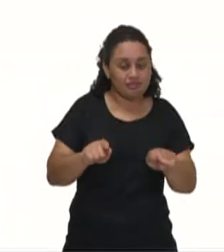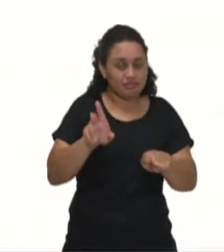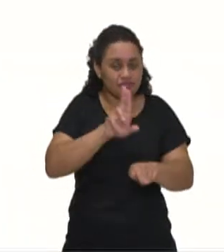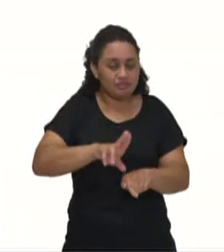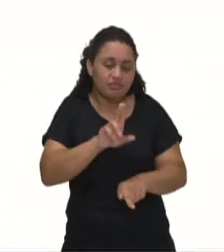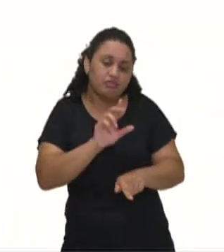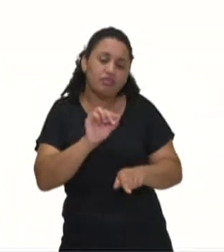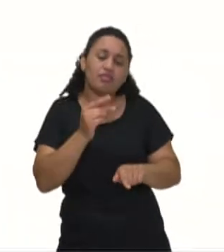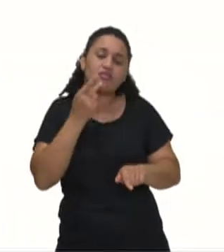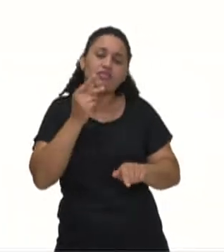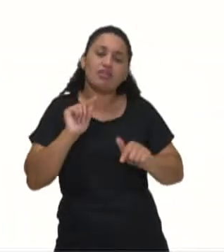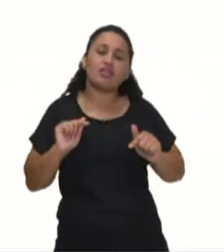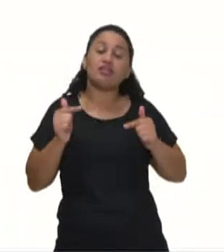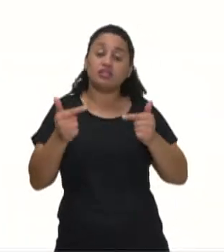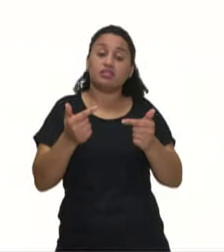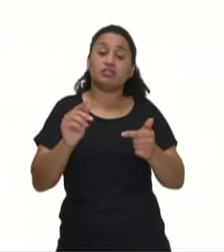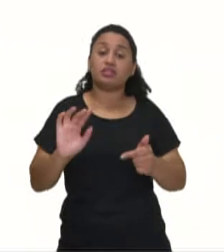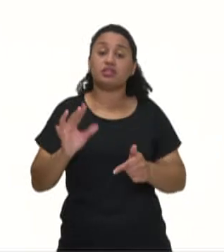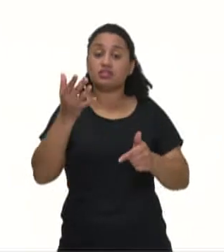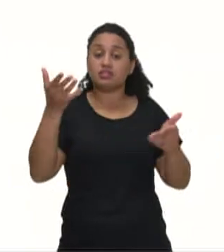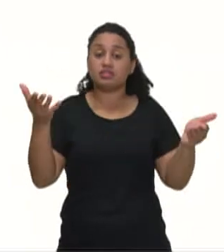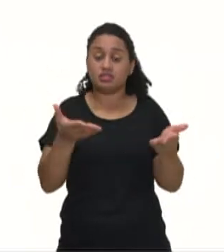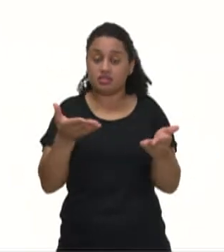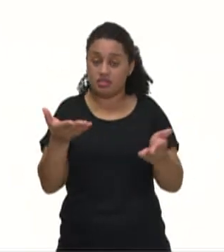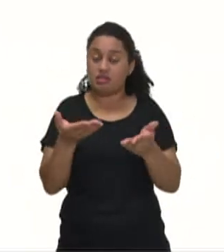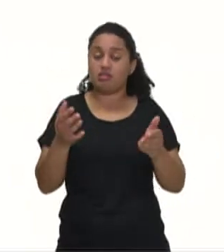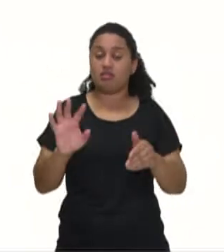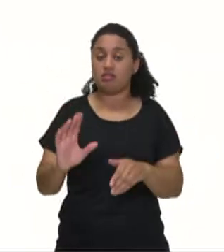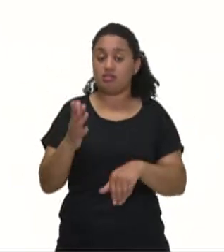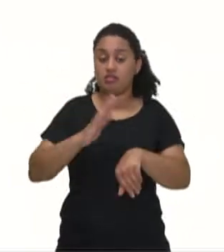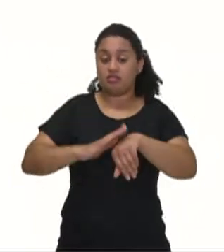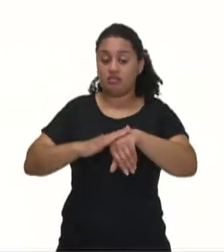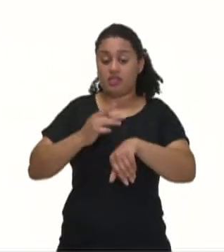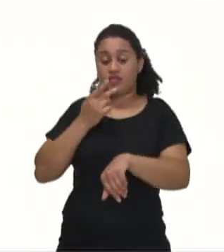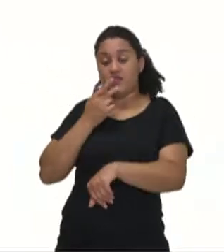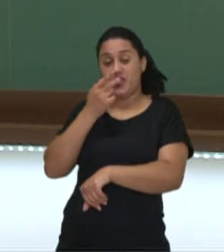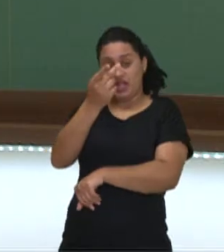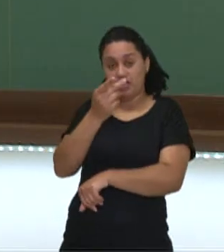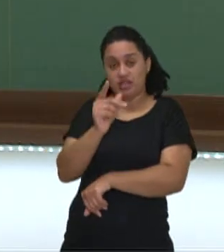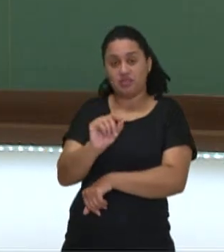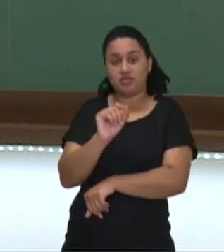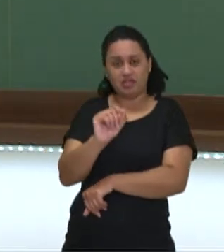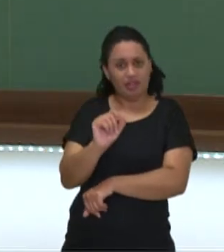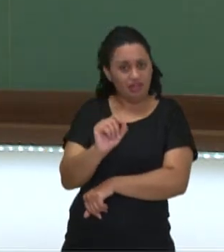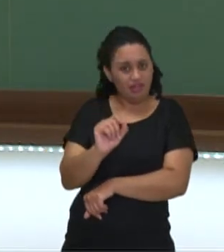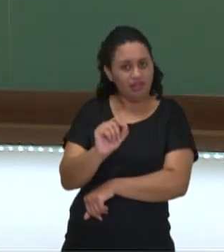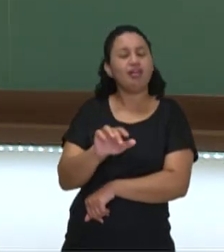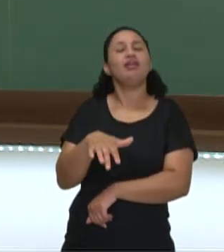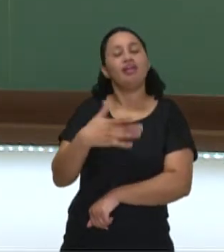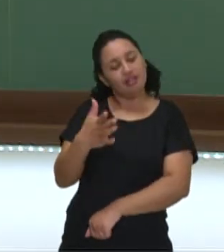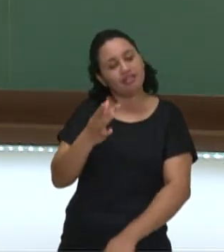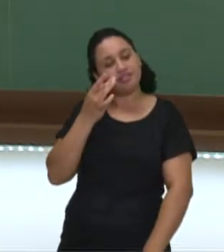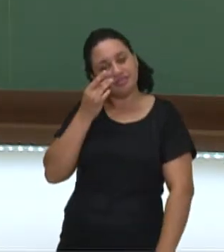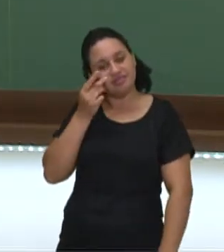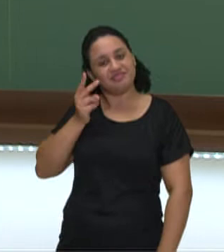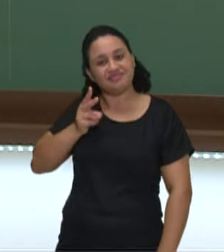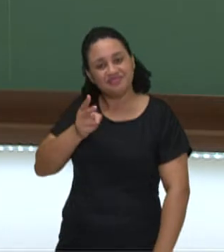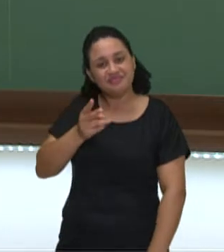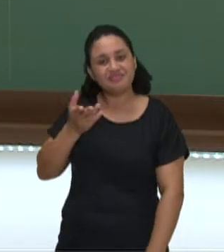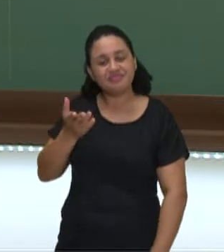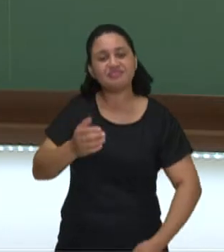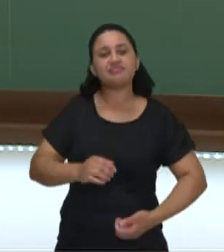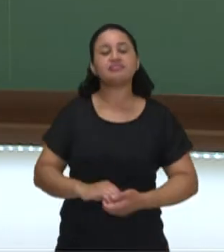se referir a ações que estão acontecendo no momento da fala? Adivinhe? É o presente contínuo.